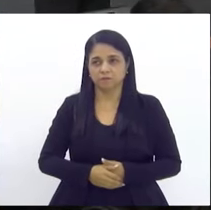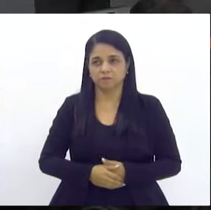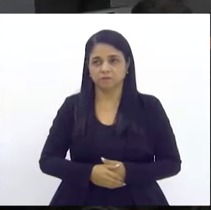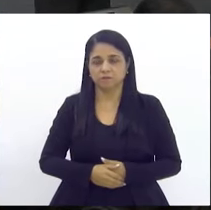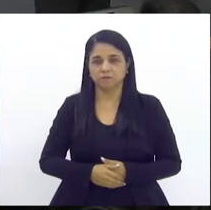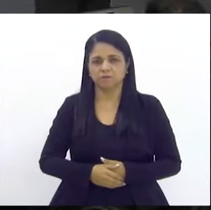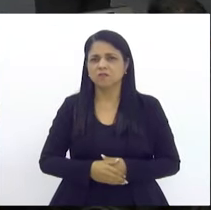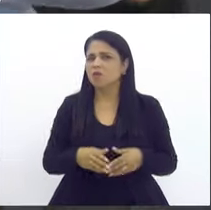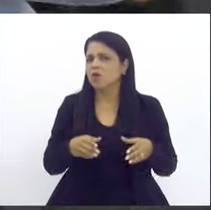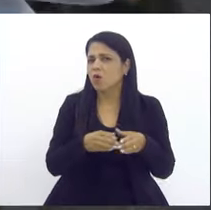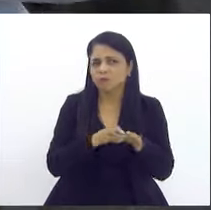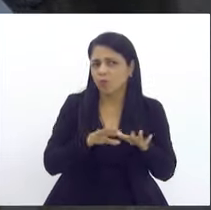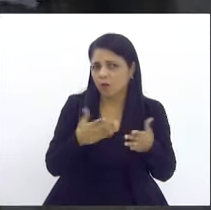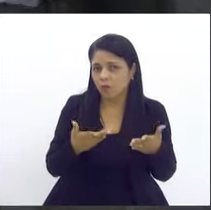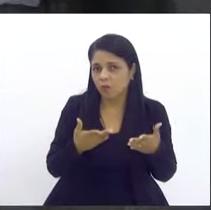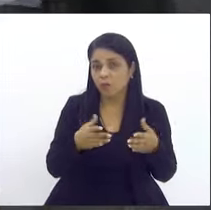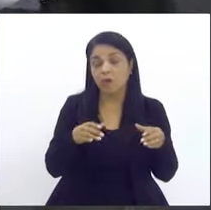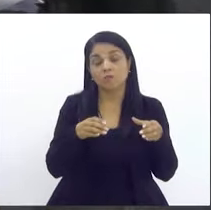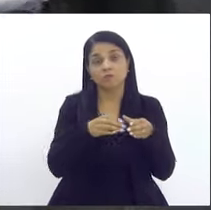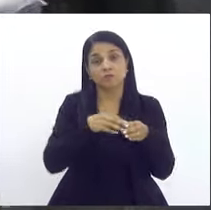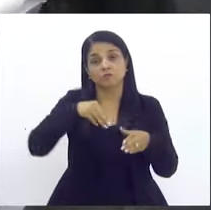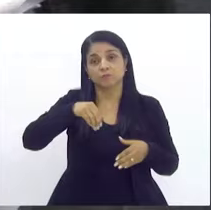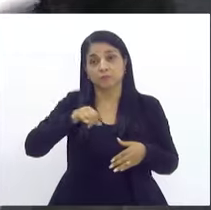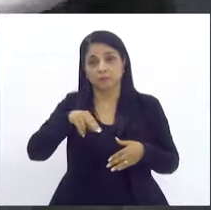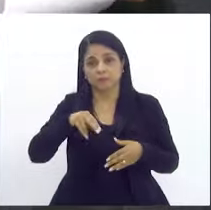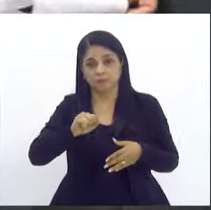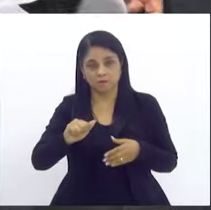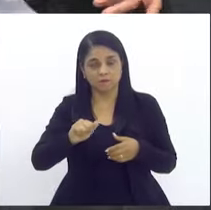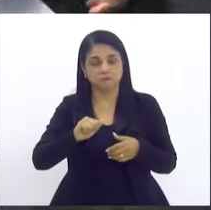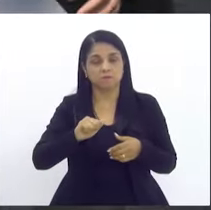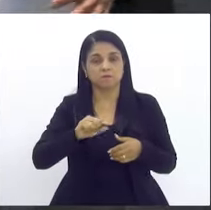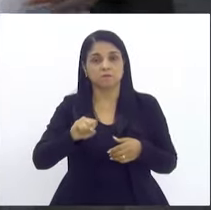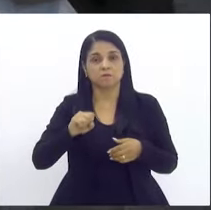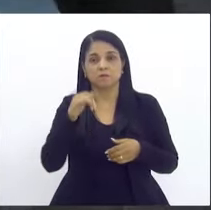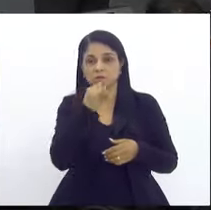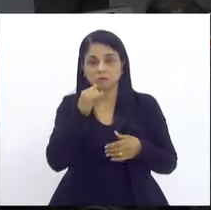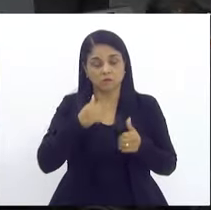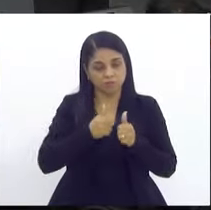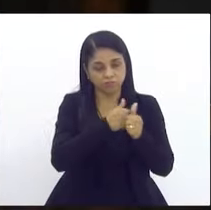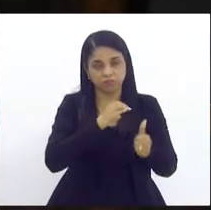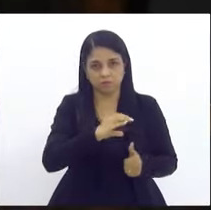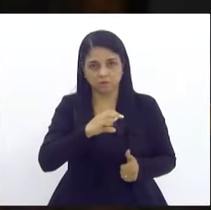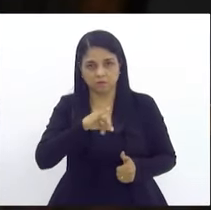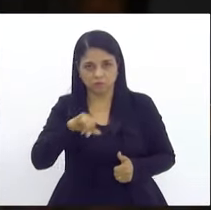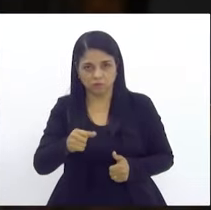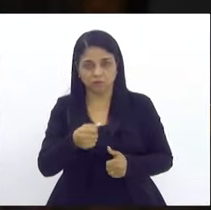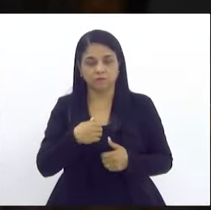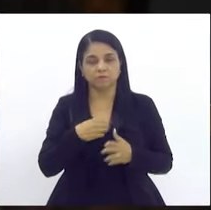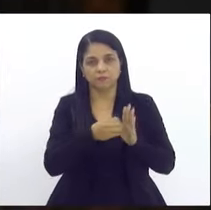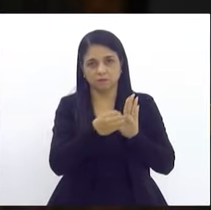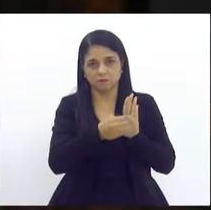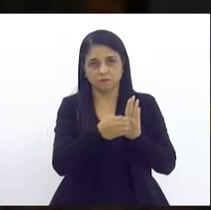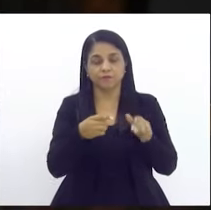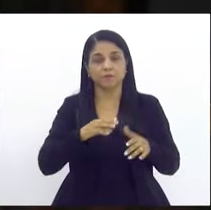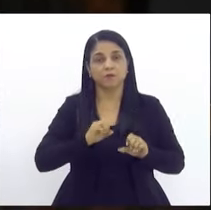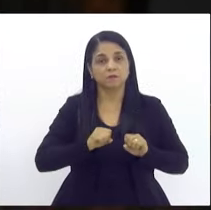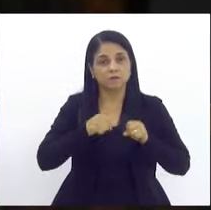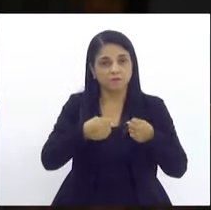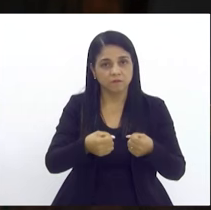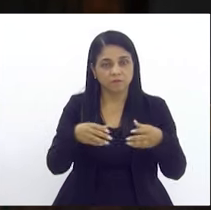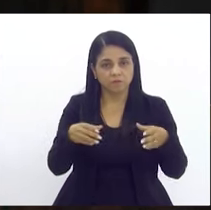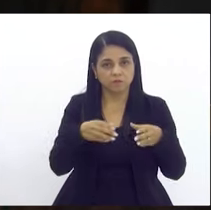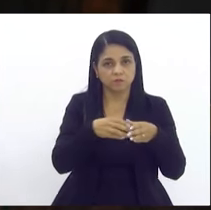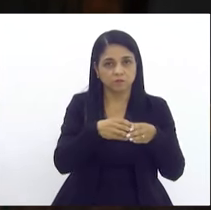Qual é a comissão, presidente? Comissão de Minas e Energia. Acompanho o parecer da CCJ. Pela Comissão de Defesa do Meio